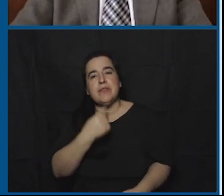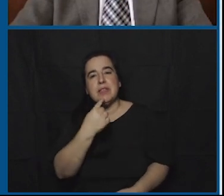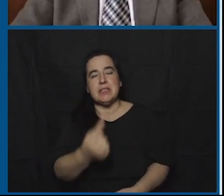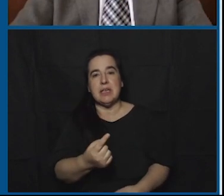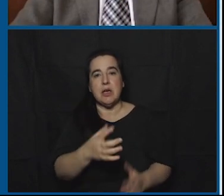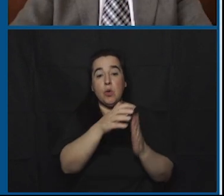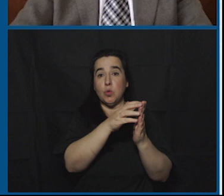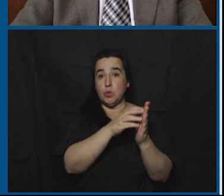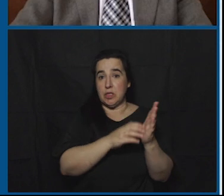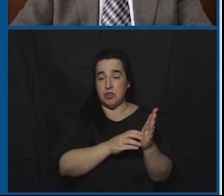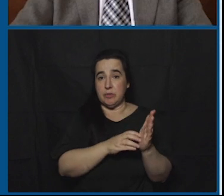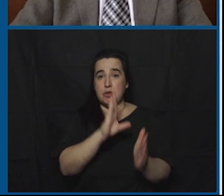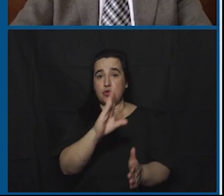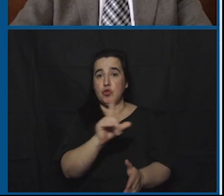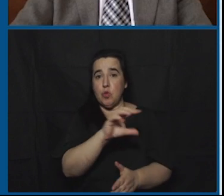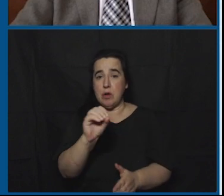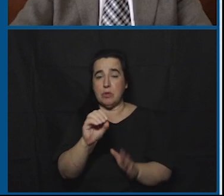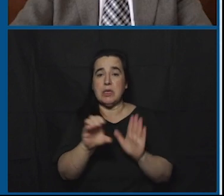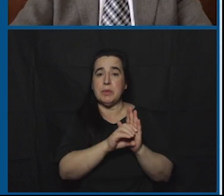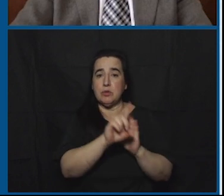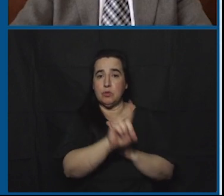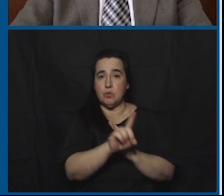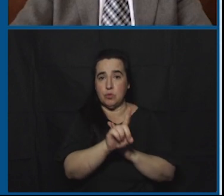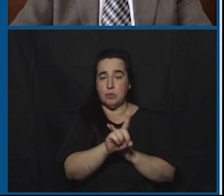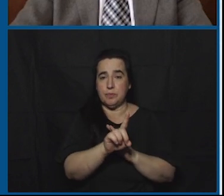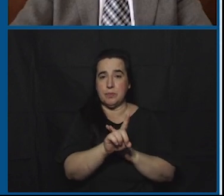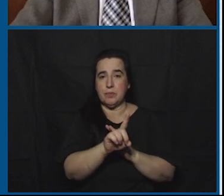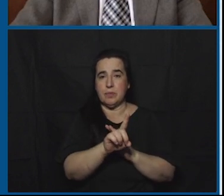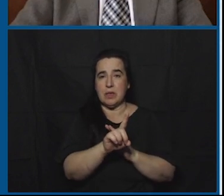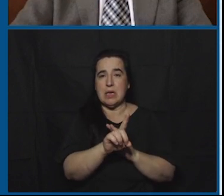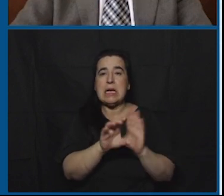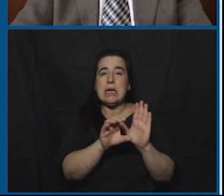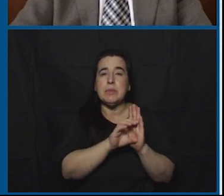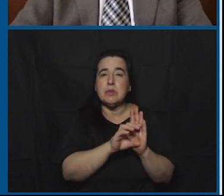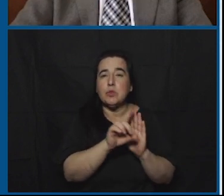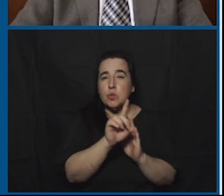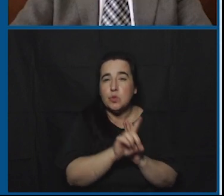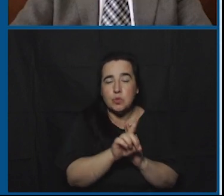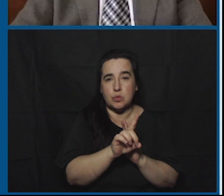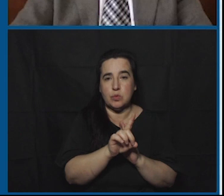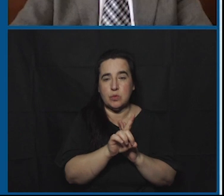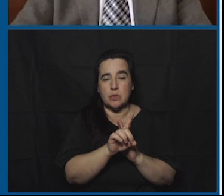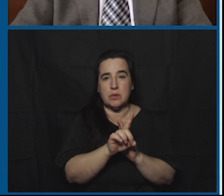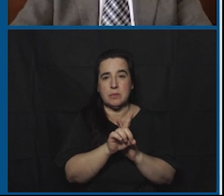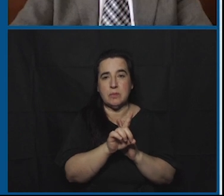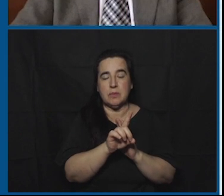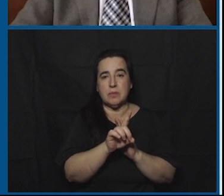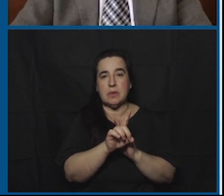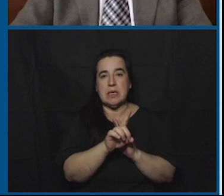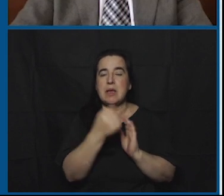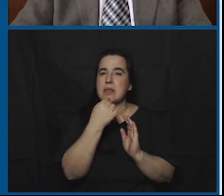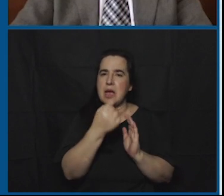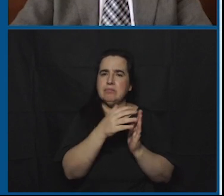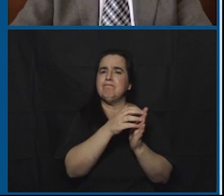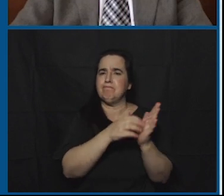o texto que se encontra em João capítulo 1. Logo no primeiro capítulo, nós encontramos aqui uma declaração